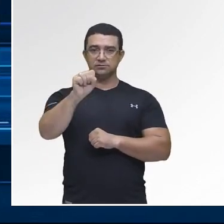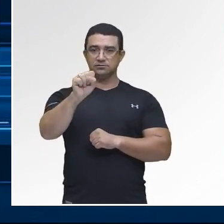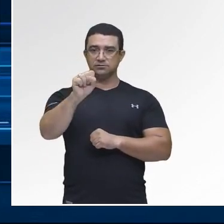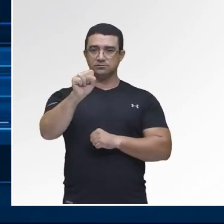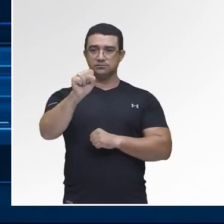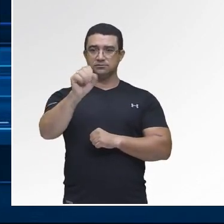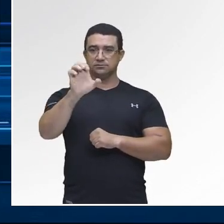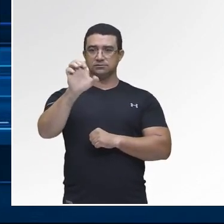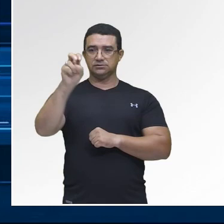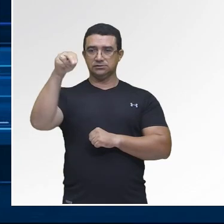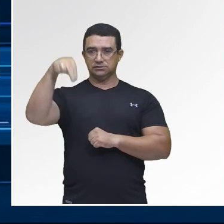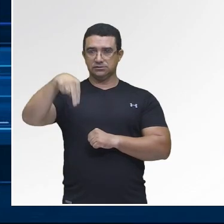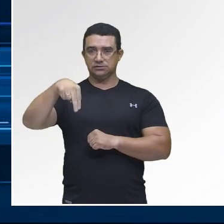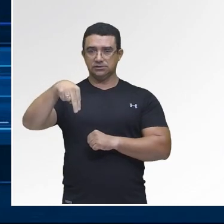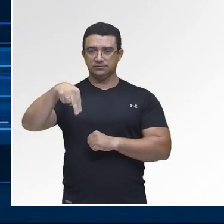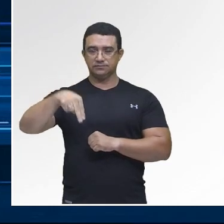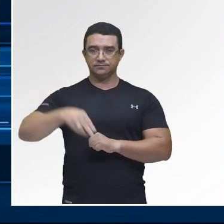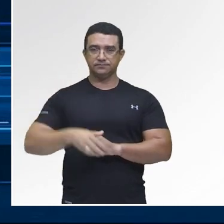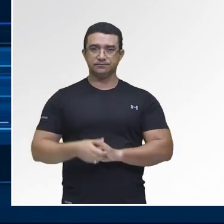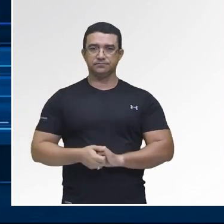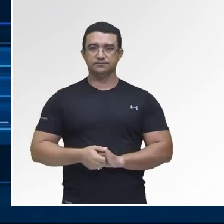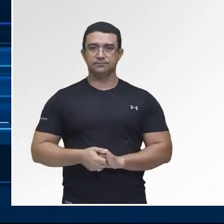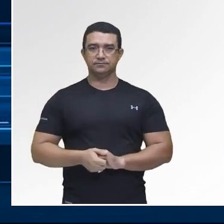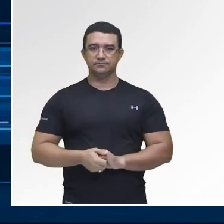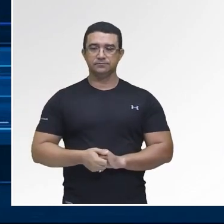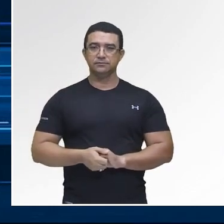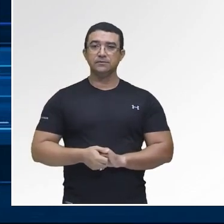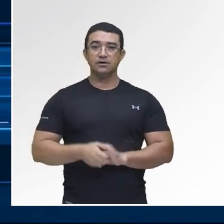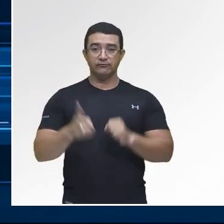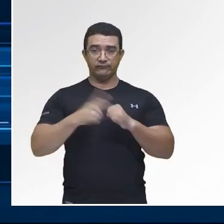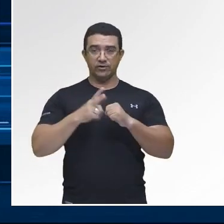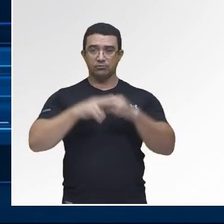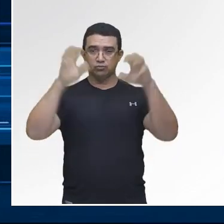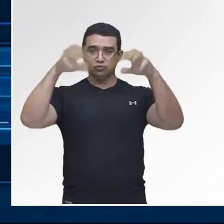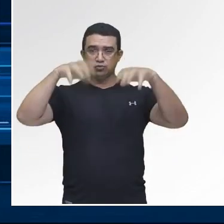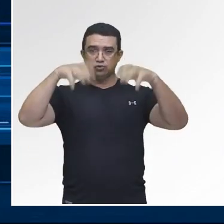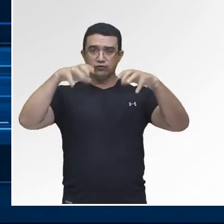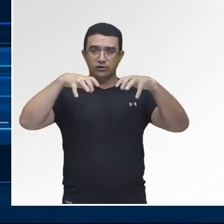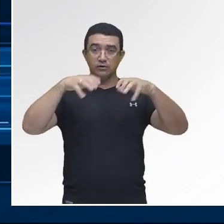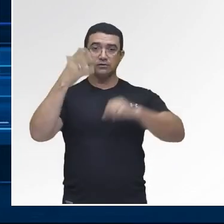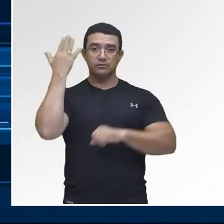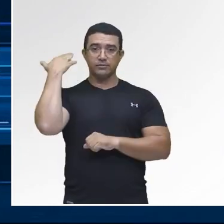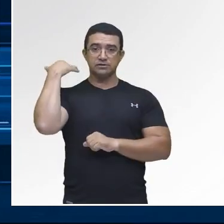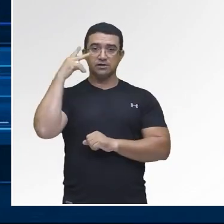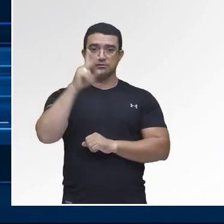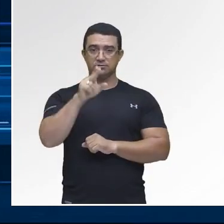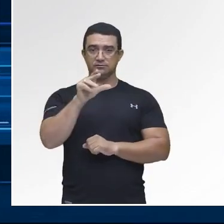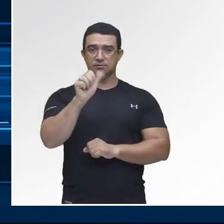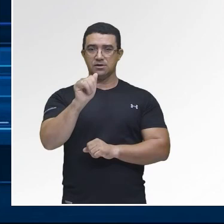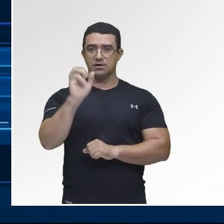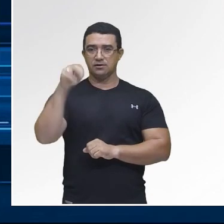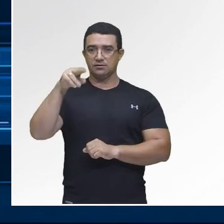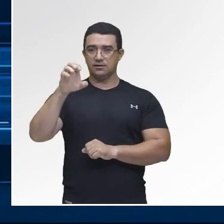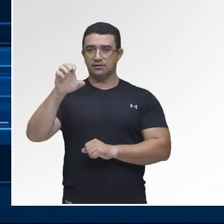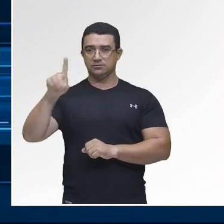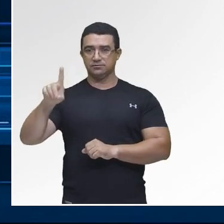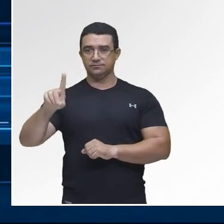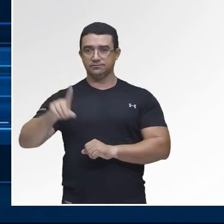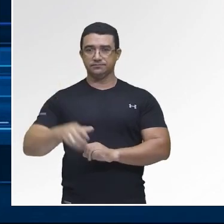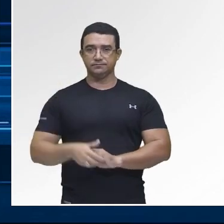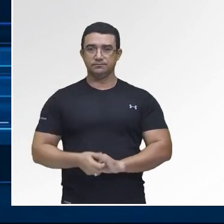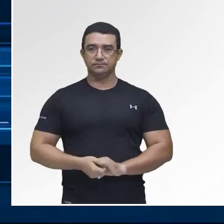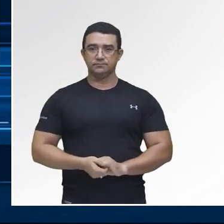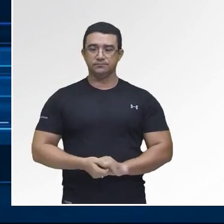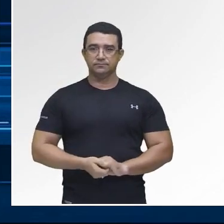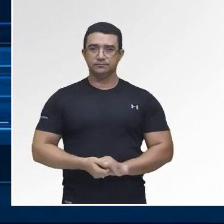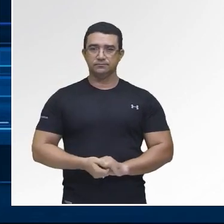sing, see, sing. E por último o verbo chover, que é rain, rain no passado, né, no